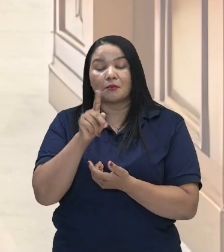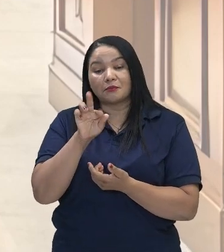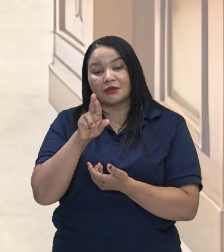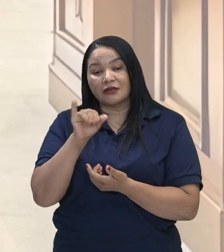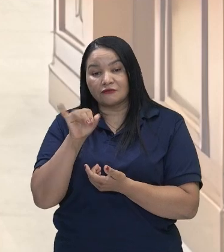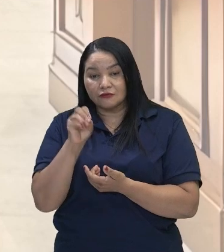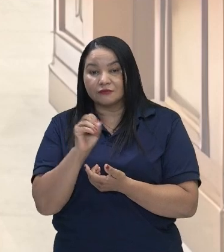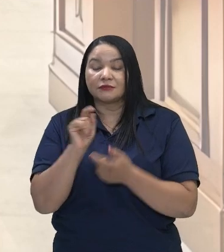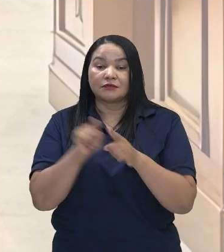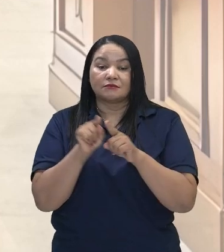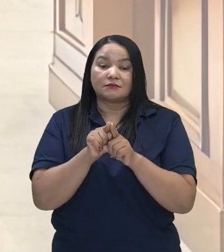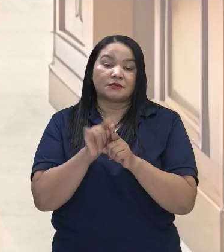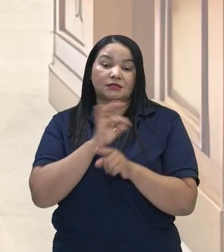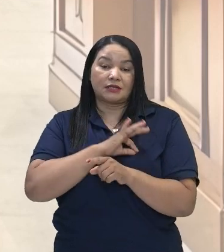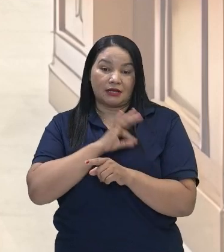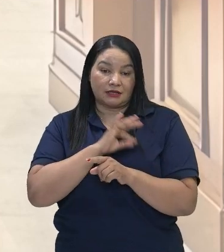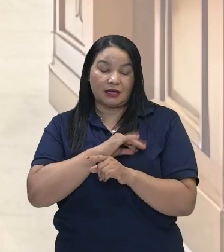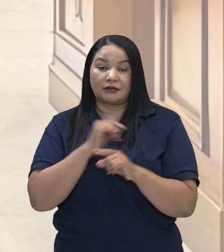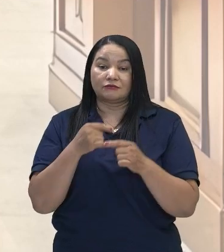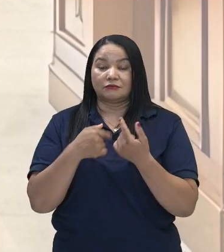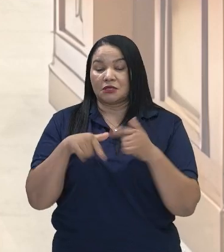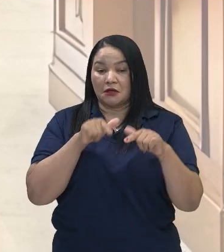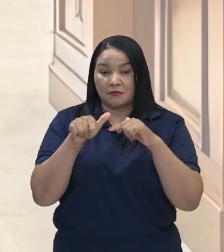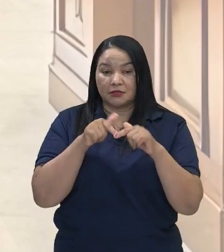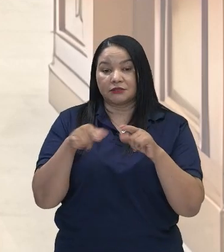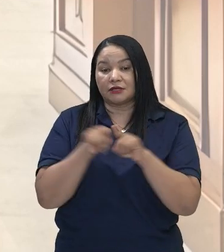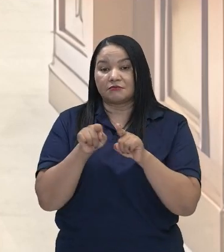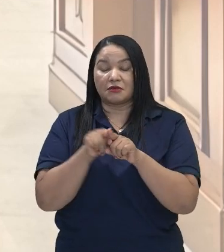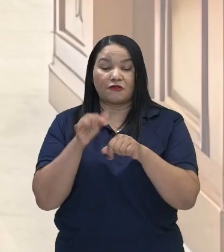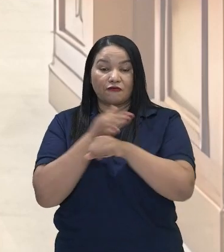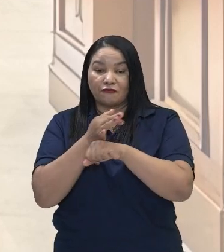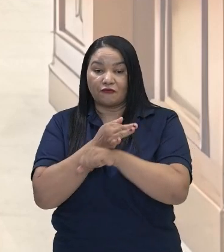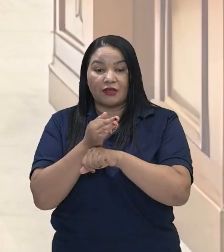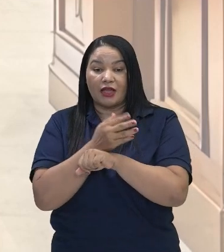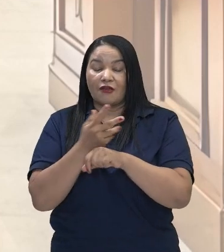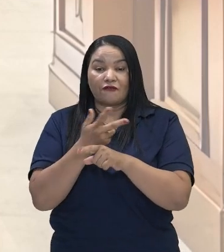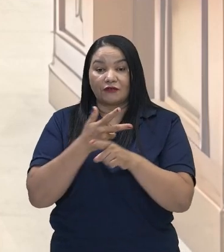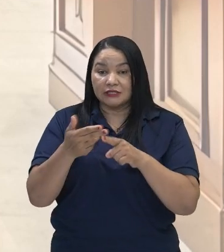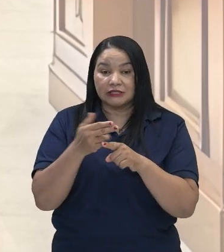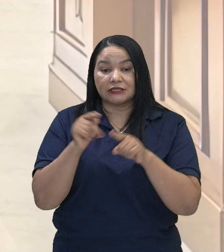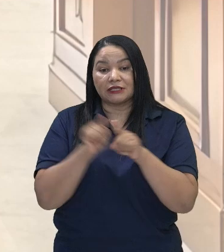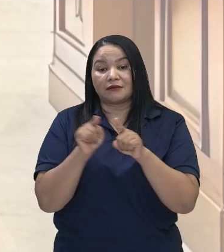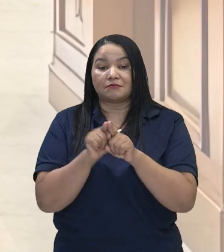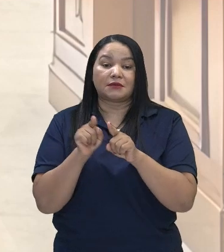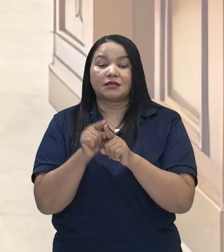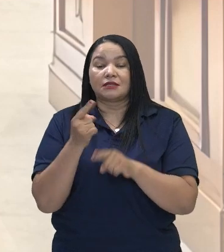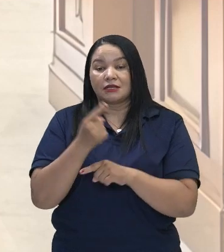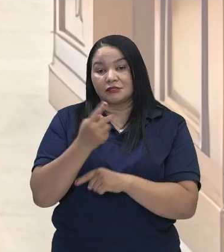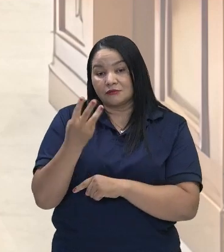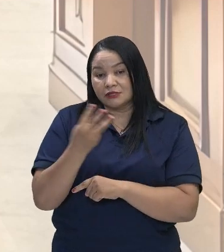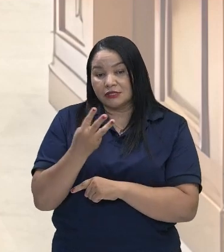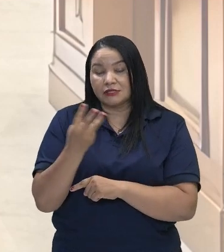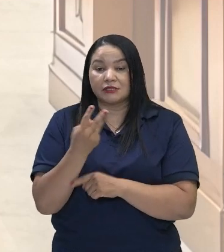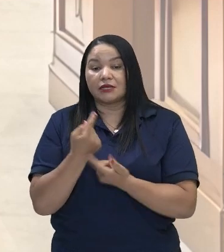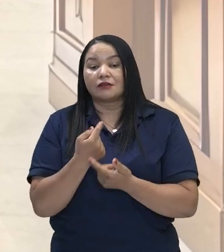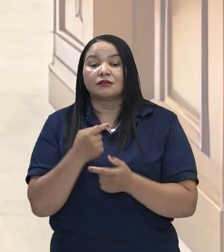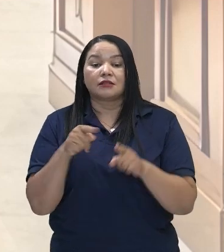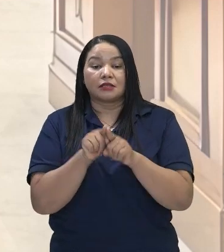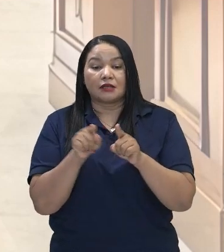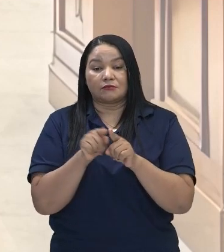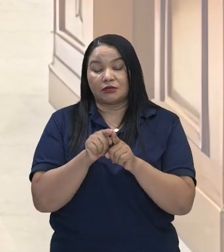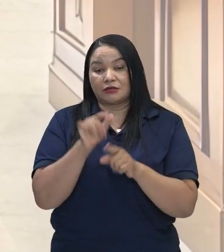do salário pelos dias já trabalhados, férias vencidas e proporcionais, 13º ao salário proporcional, multa